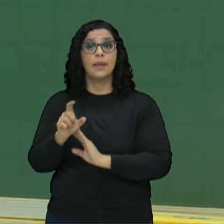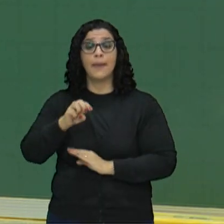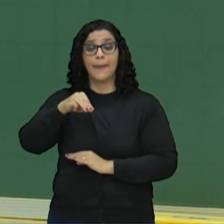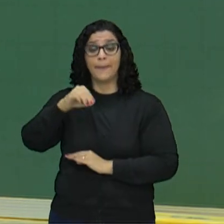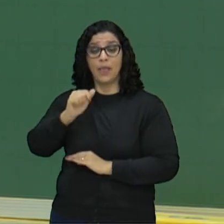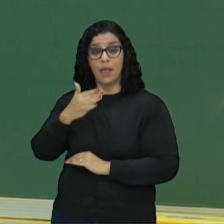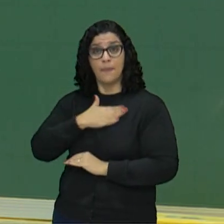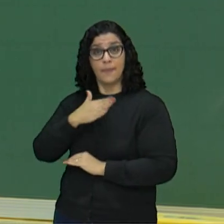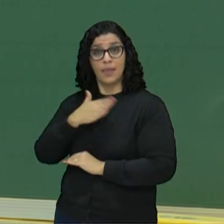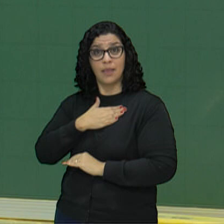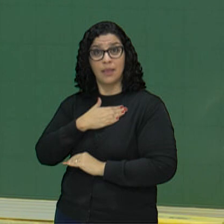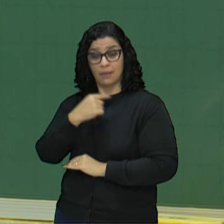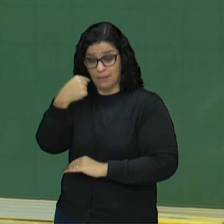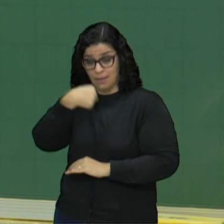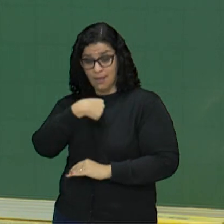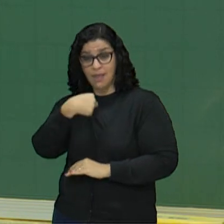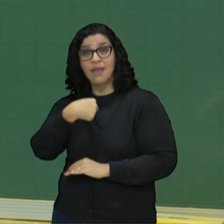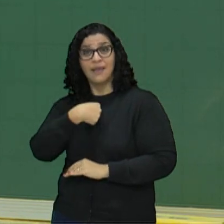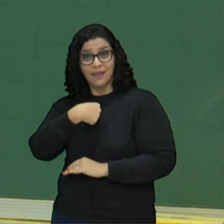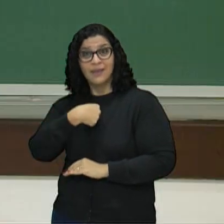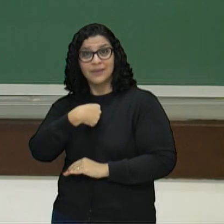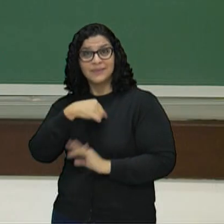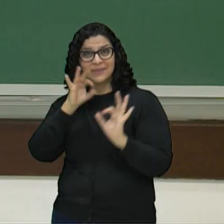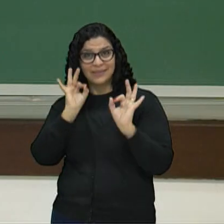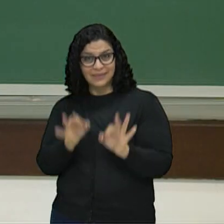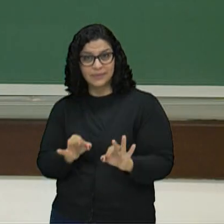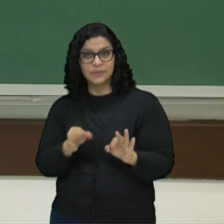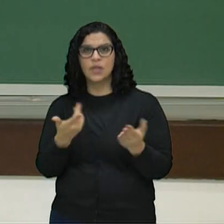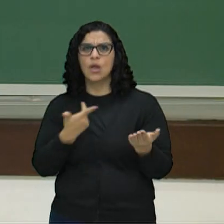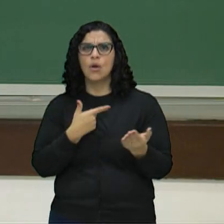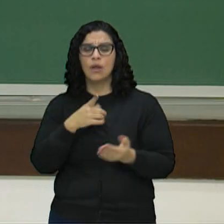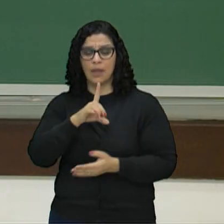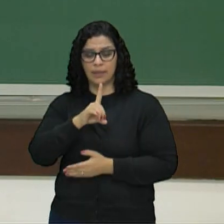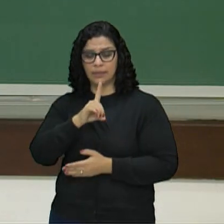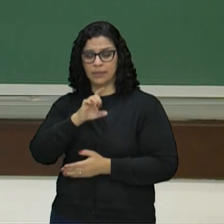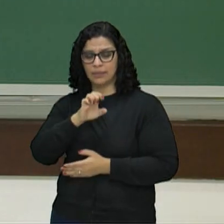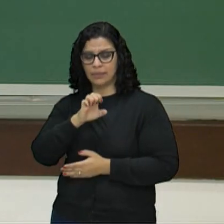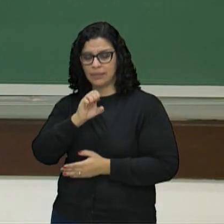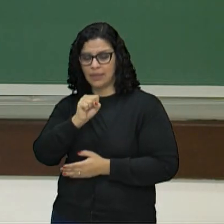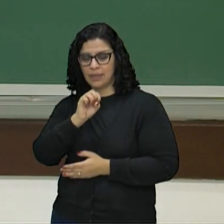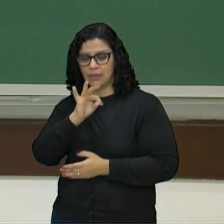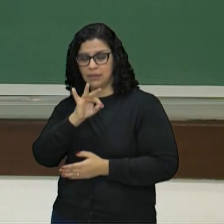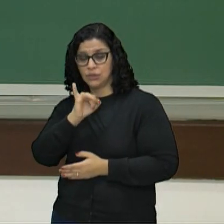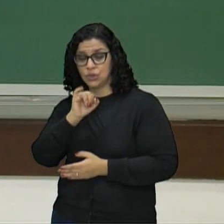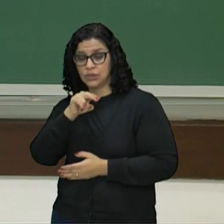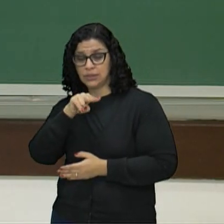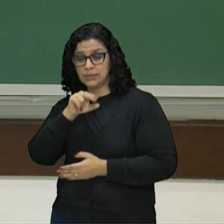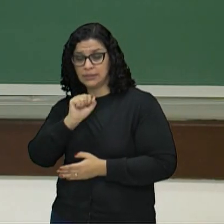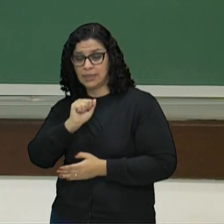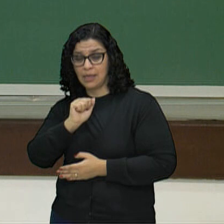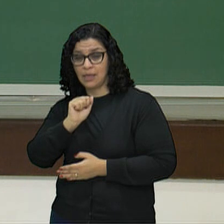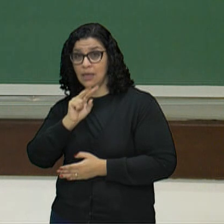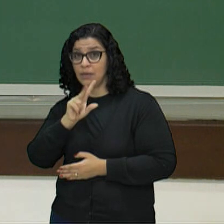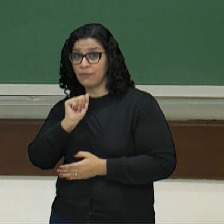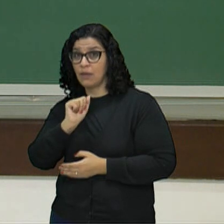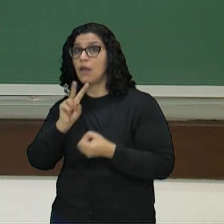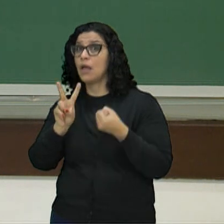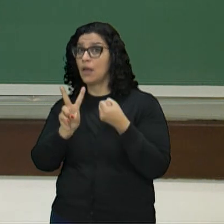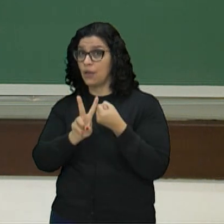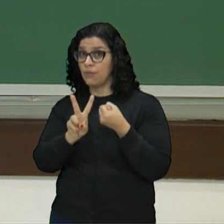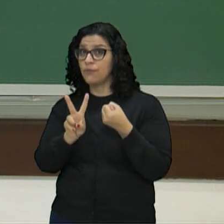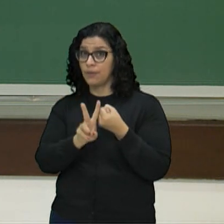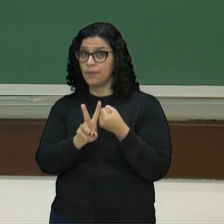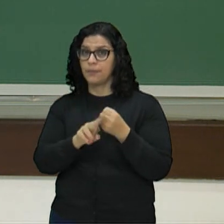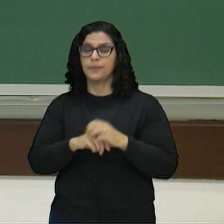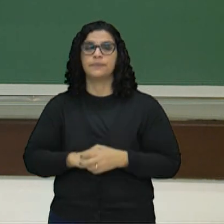mim. A mim sou eu, ok? Então, destinava ali é o verbo. Já destacamos, ok?